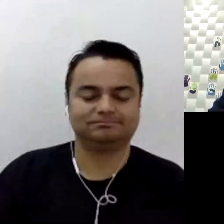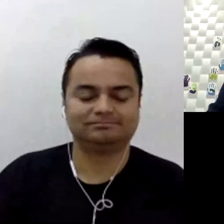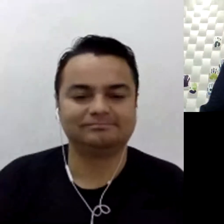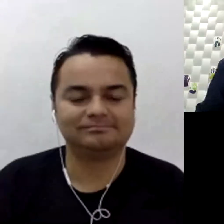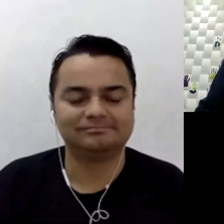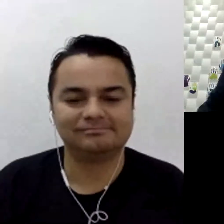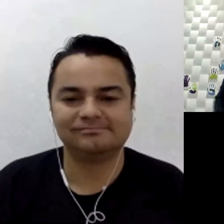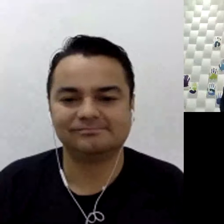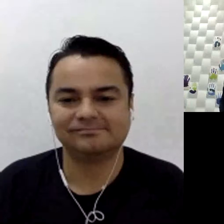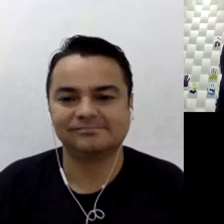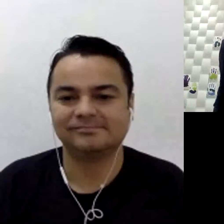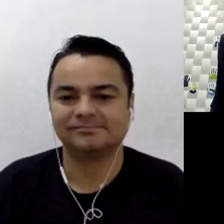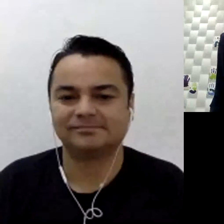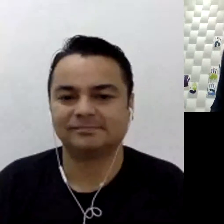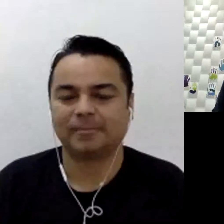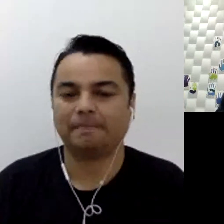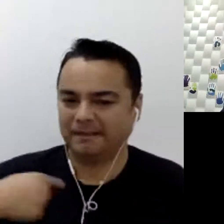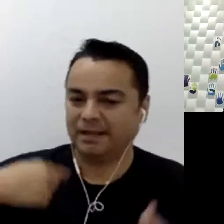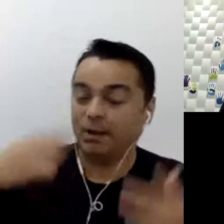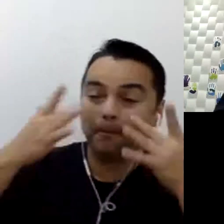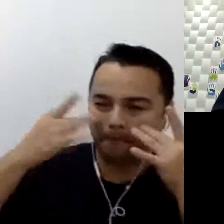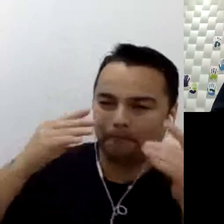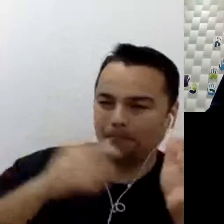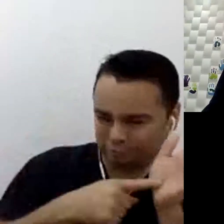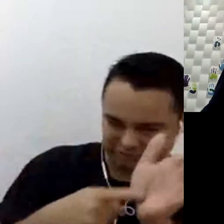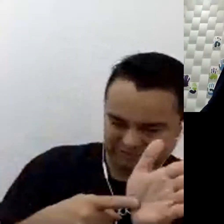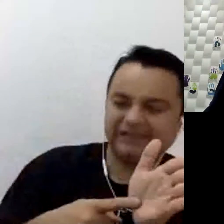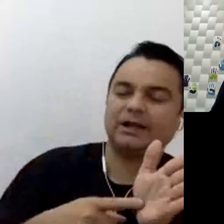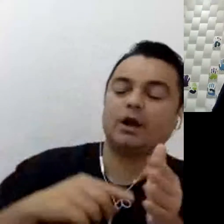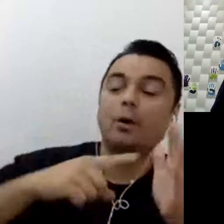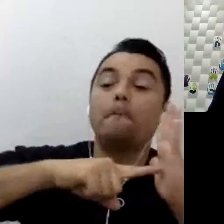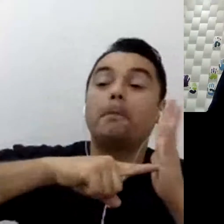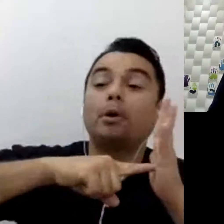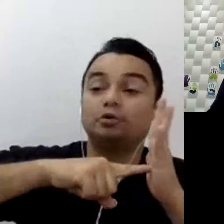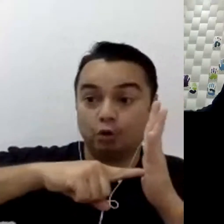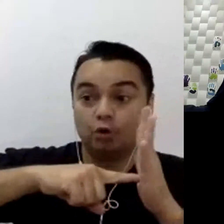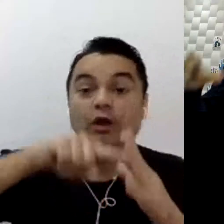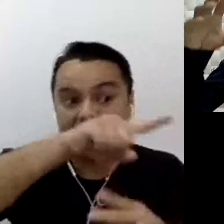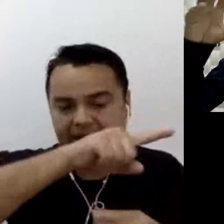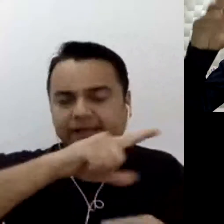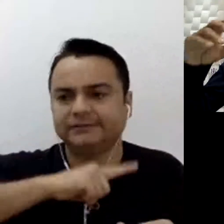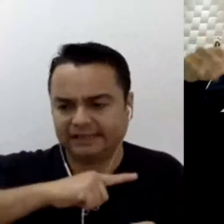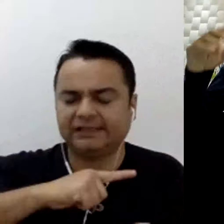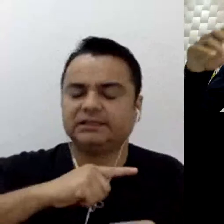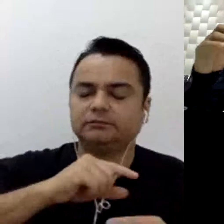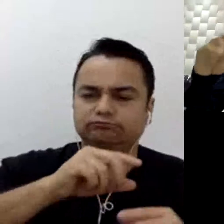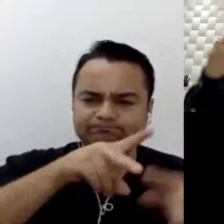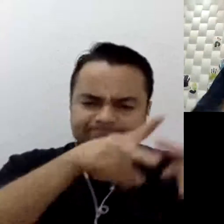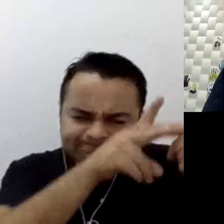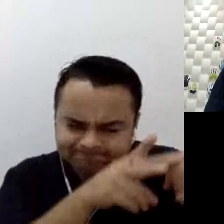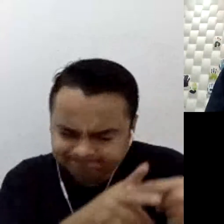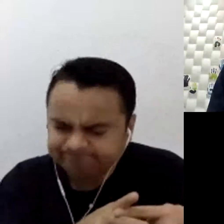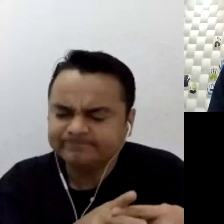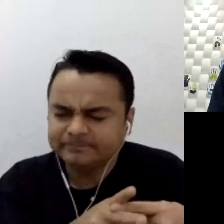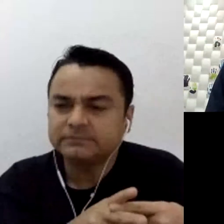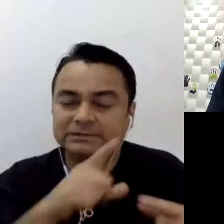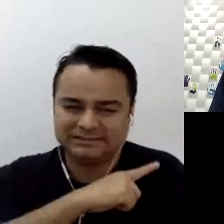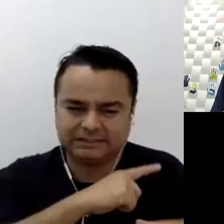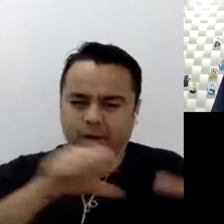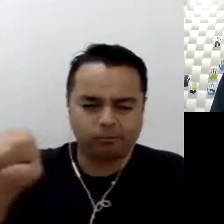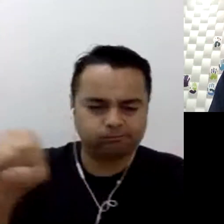Então, aonde eu apresentei para vocês ali é um motor. Esse motor é instrumentado, então, viram lá que tinham vários